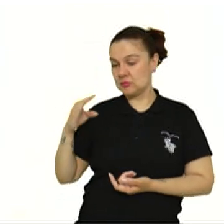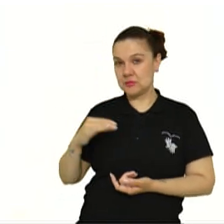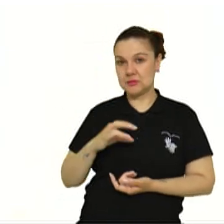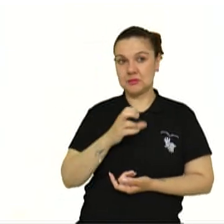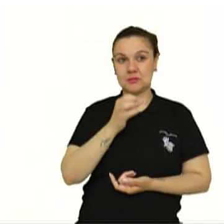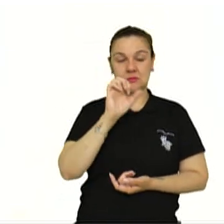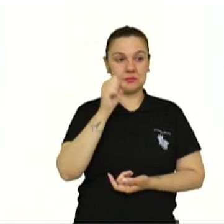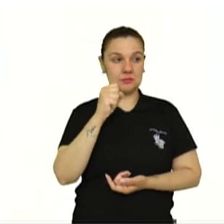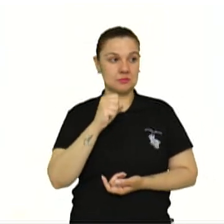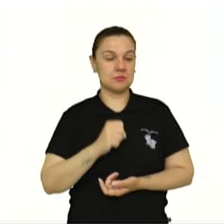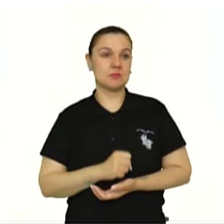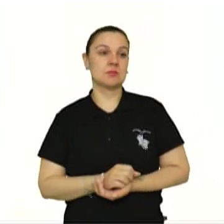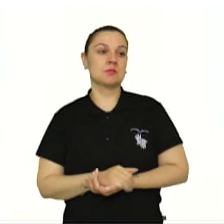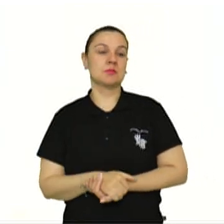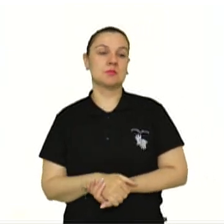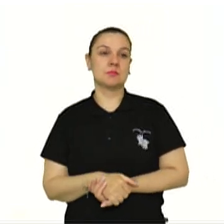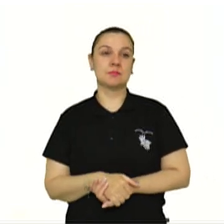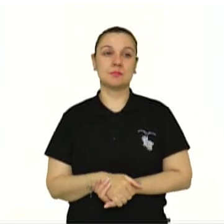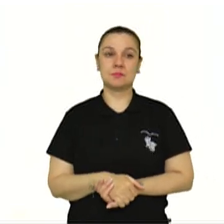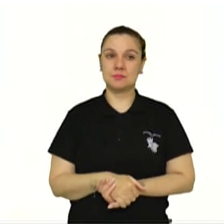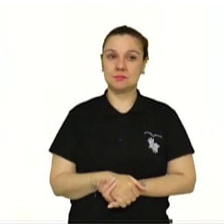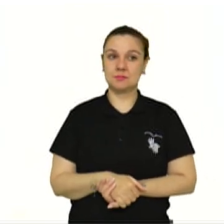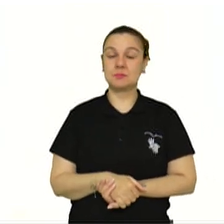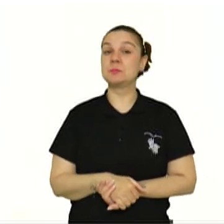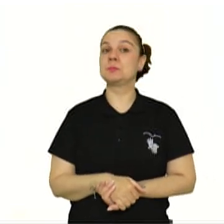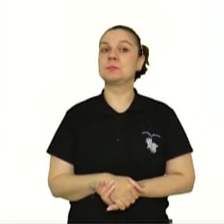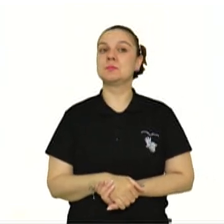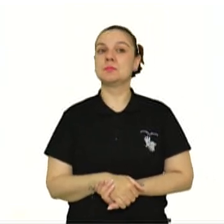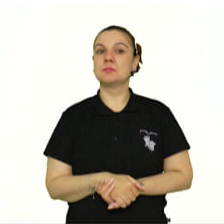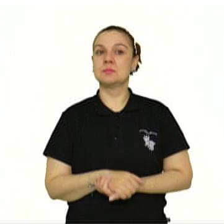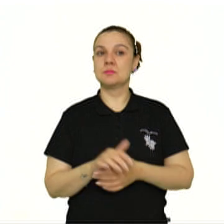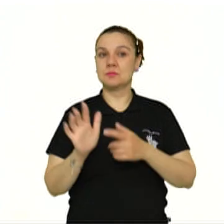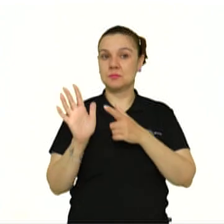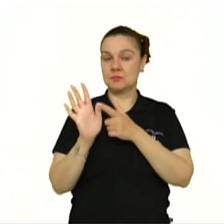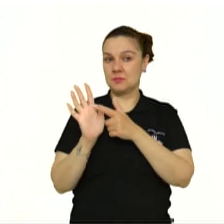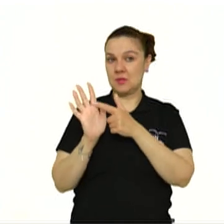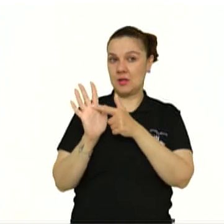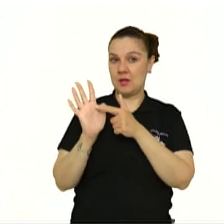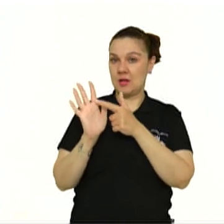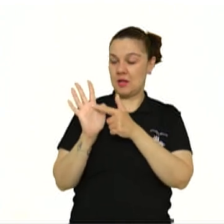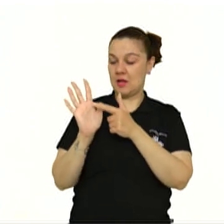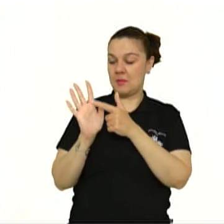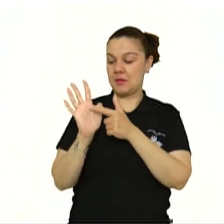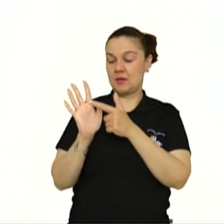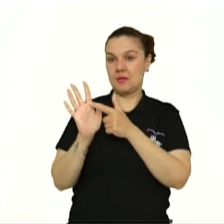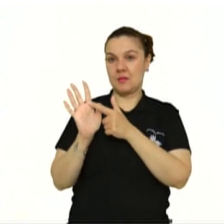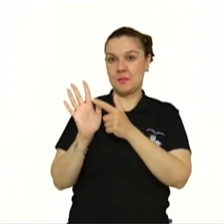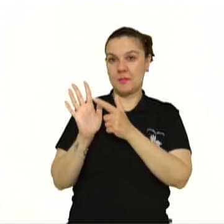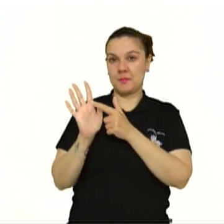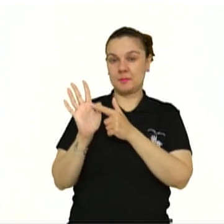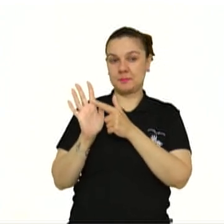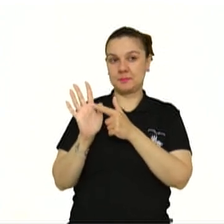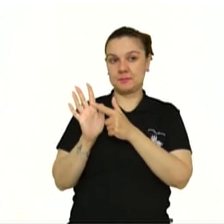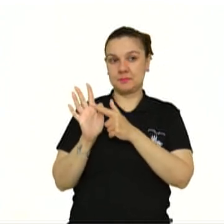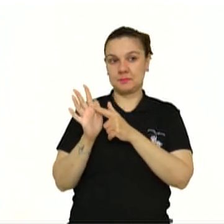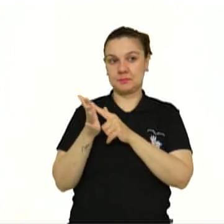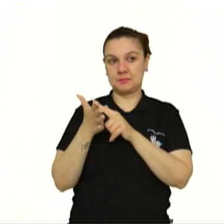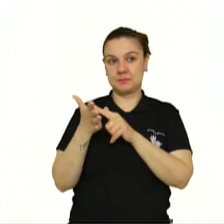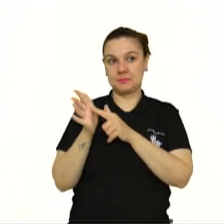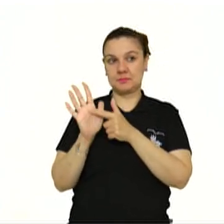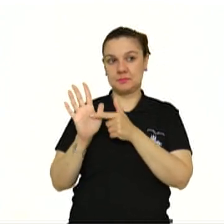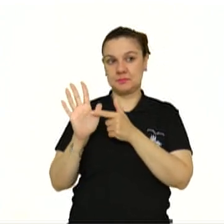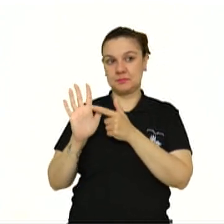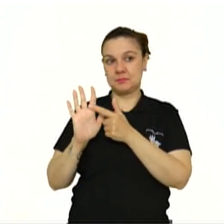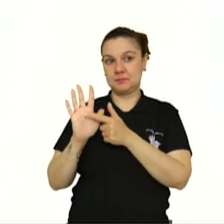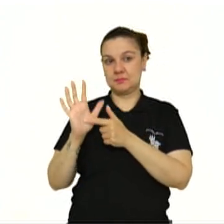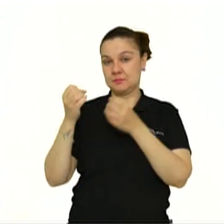usar essas numerações sentido horário, de 1 a 8. E a gente usa também como referência essa parte aqui da nossa mão, né? De uma maneira